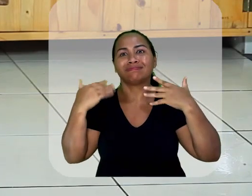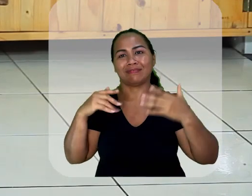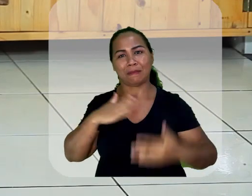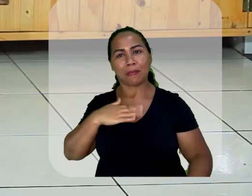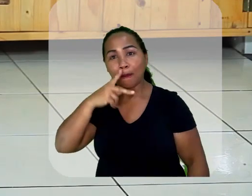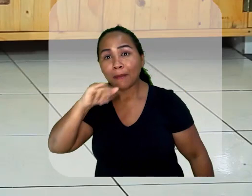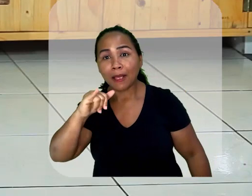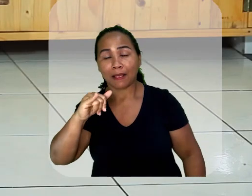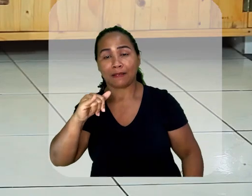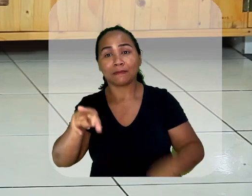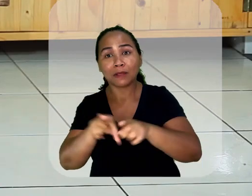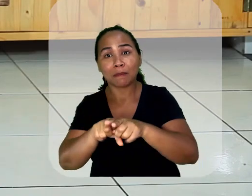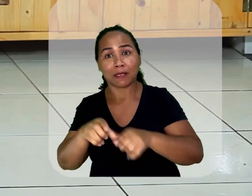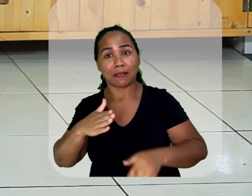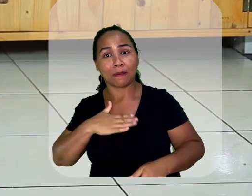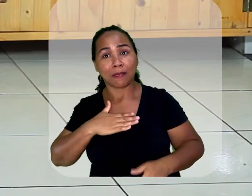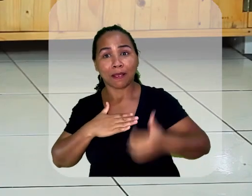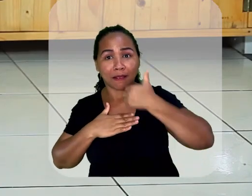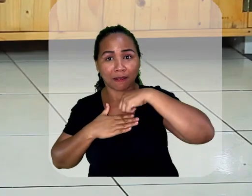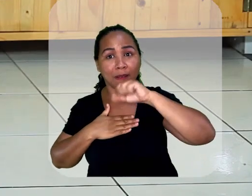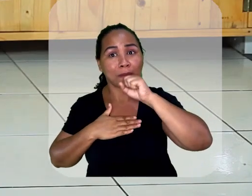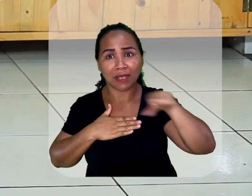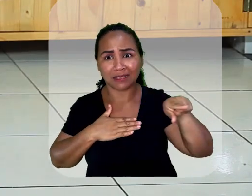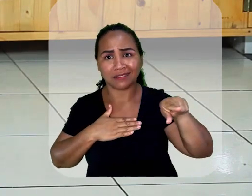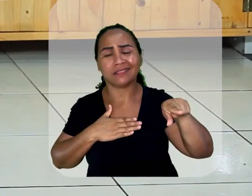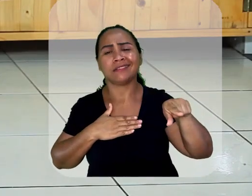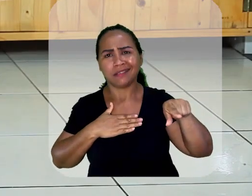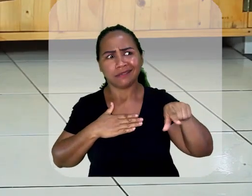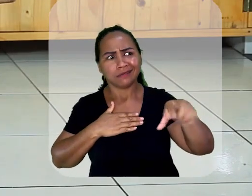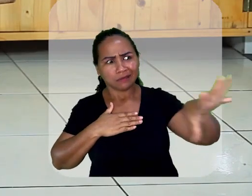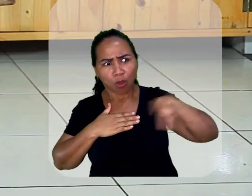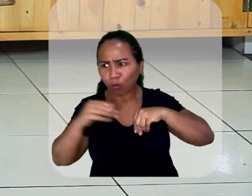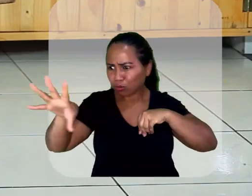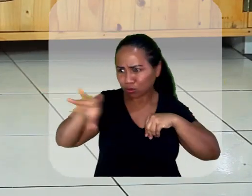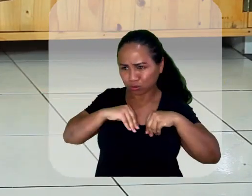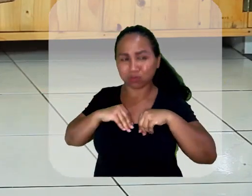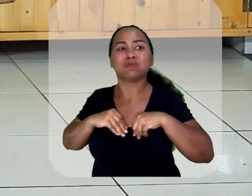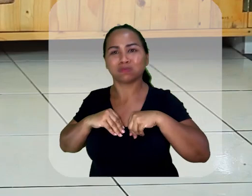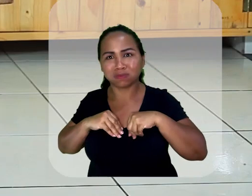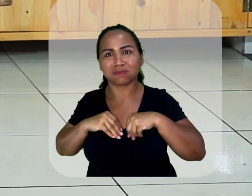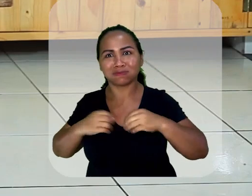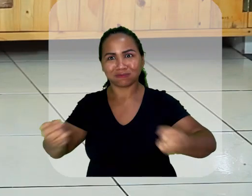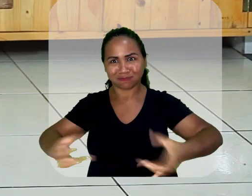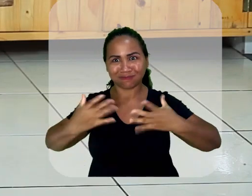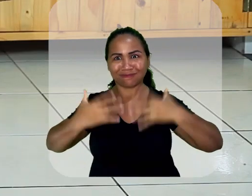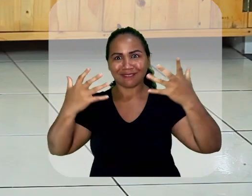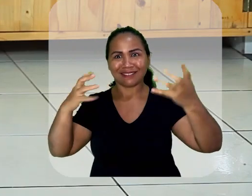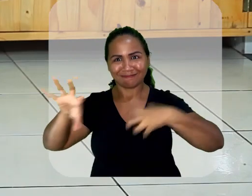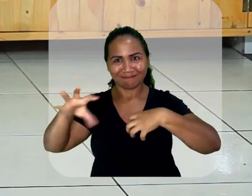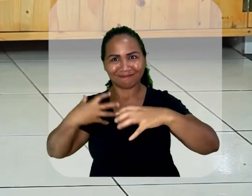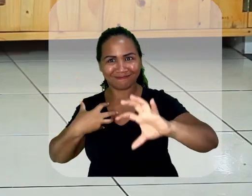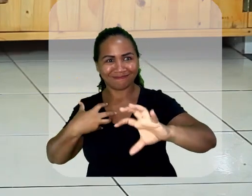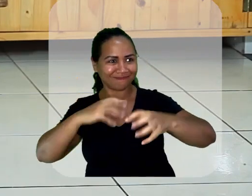como grandes inspirações para o meu trabalho. Então, essa música, inclusive, ela foi inspirada em uma